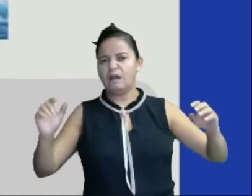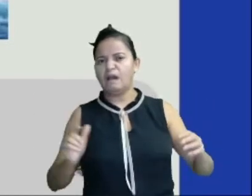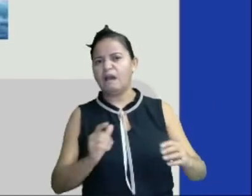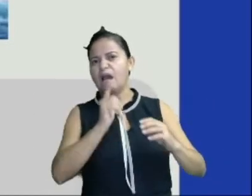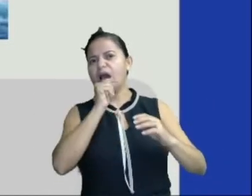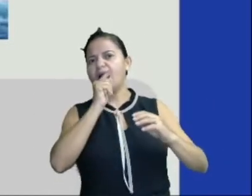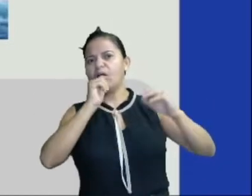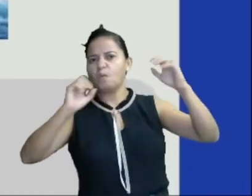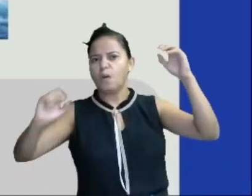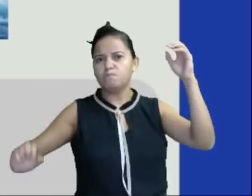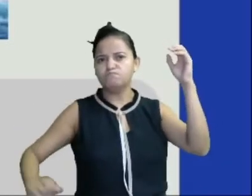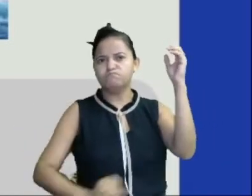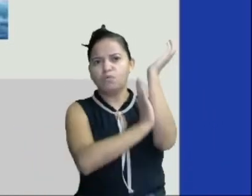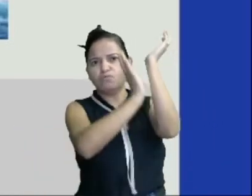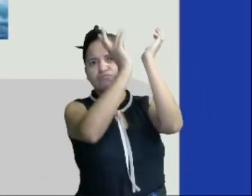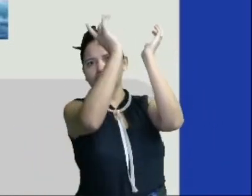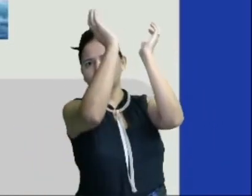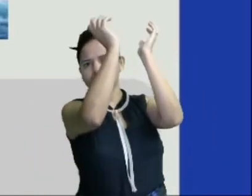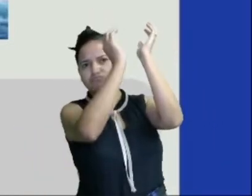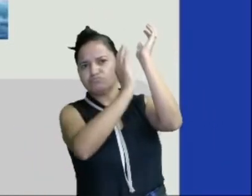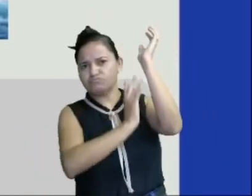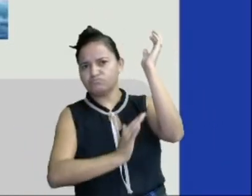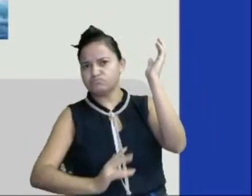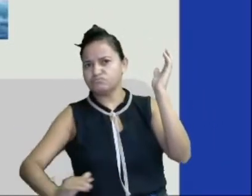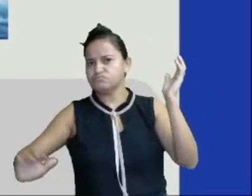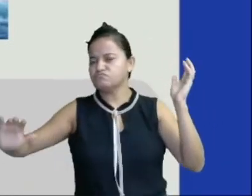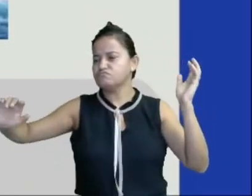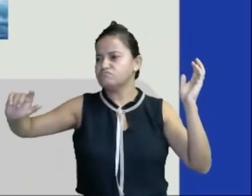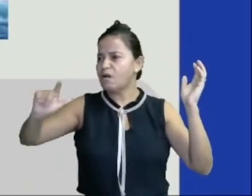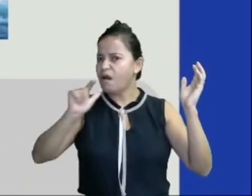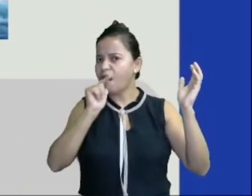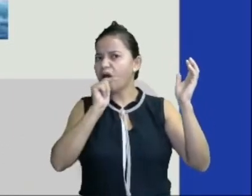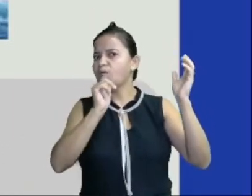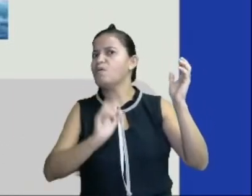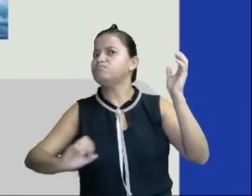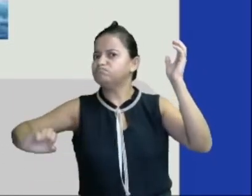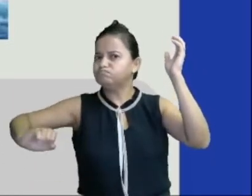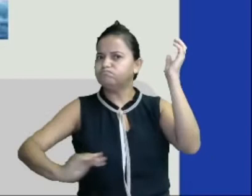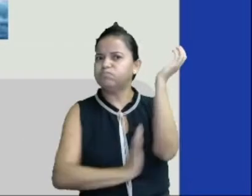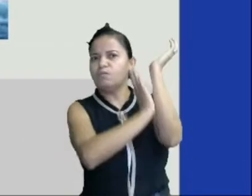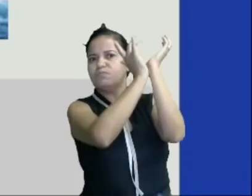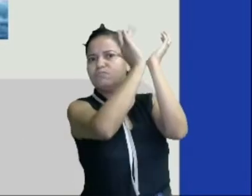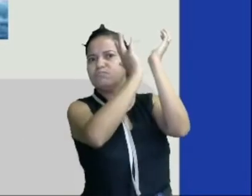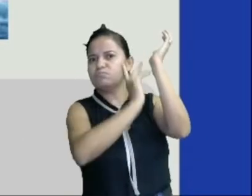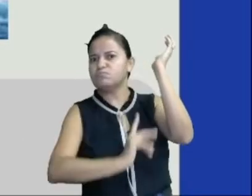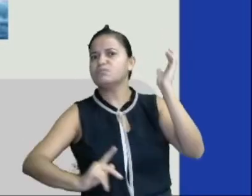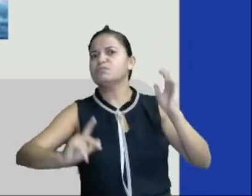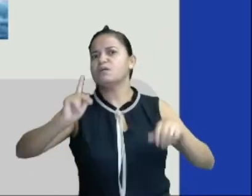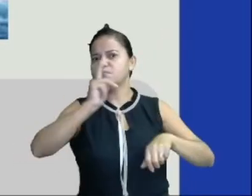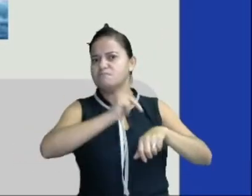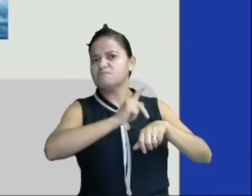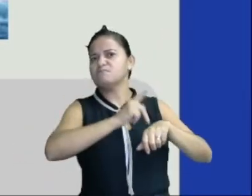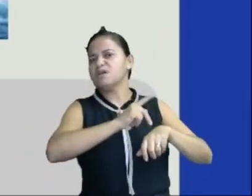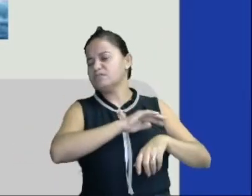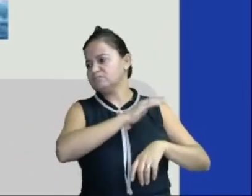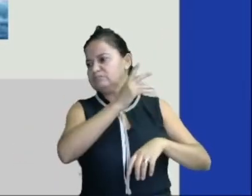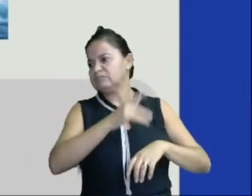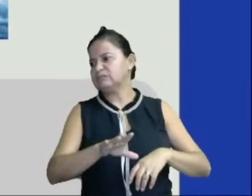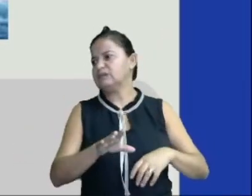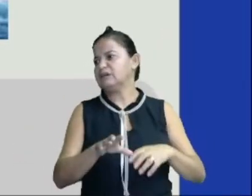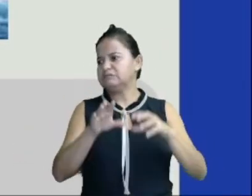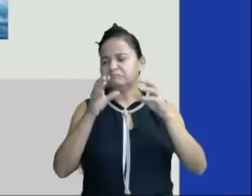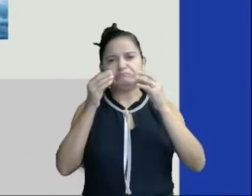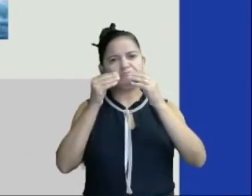pela água do mar, mas também nessa rocha daí existem outros processos erosivos naturais, como por exemplo a gente